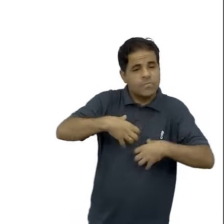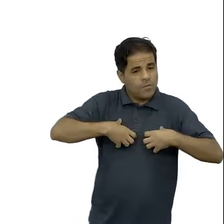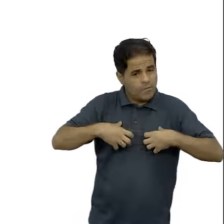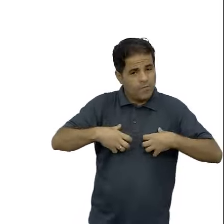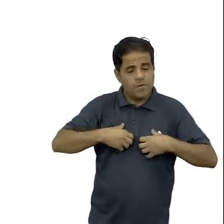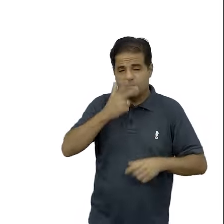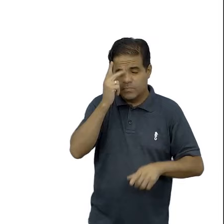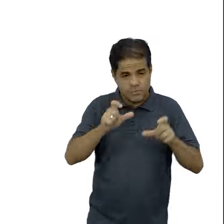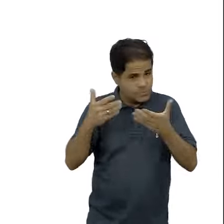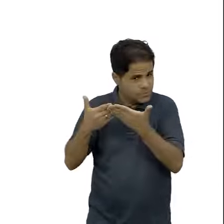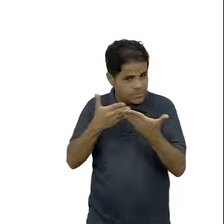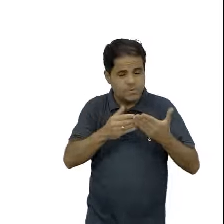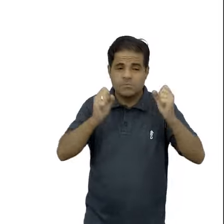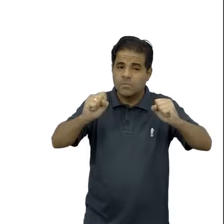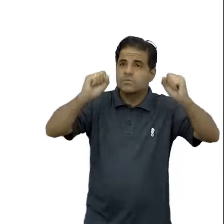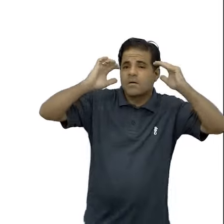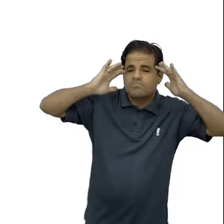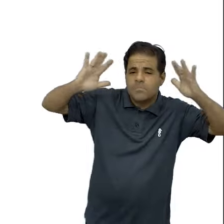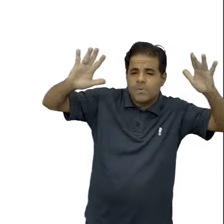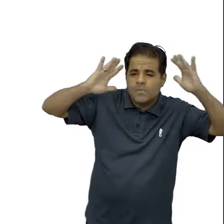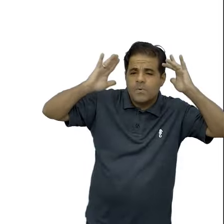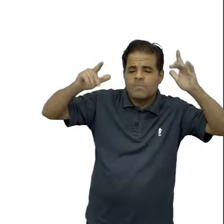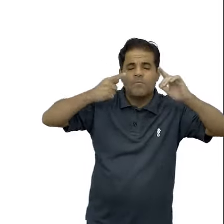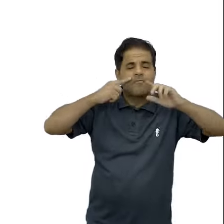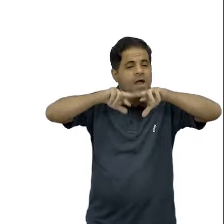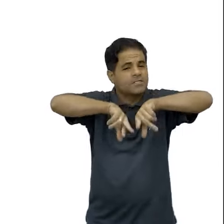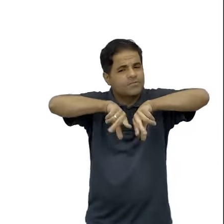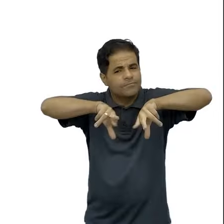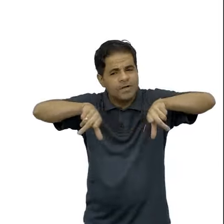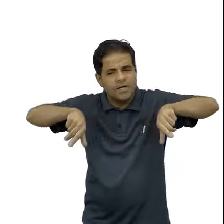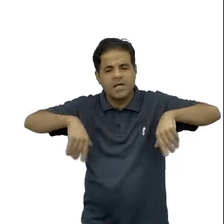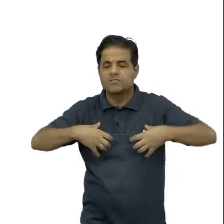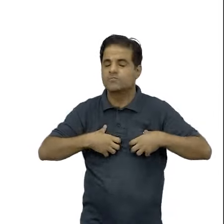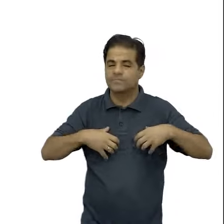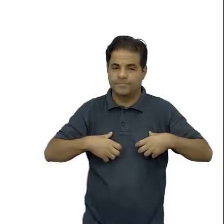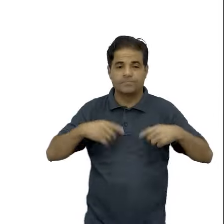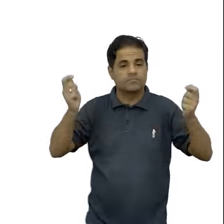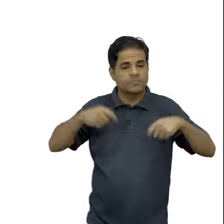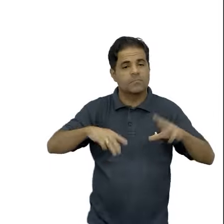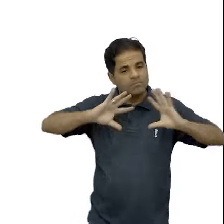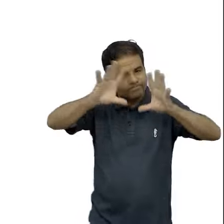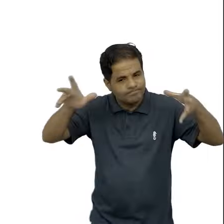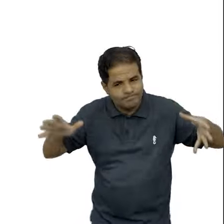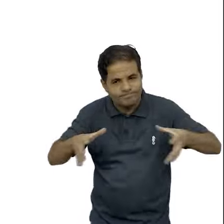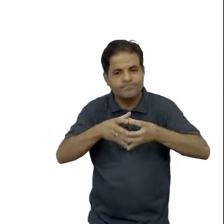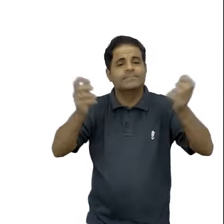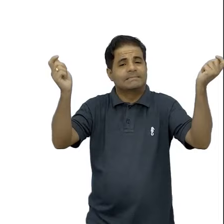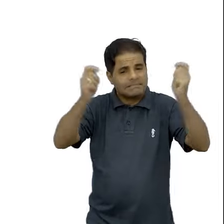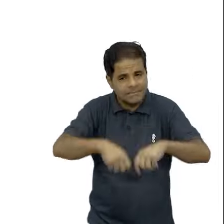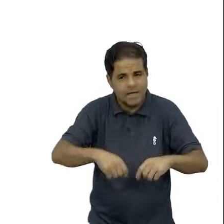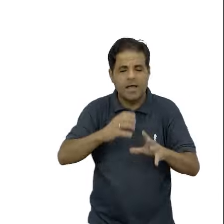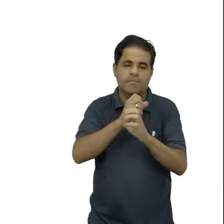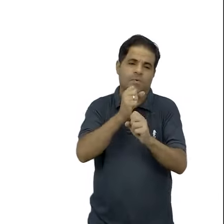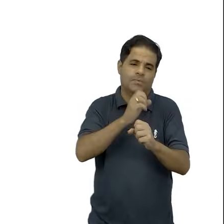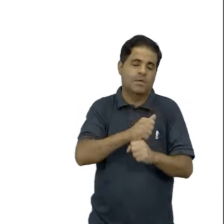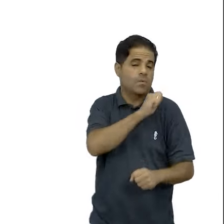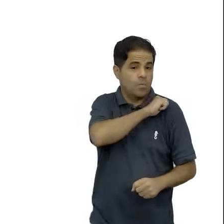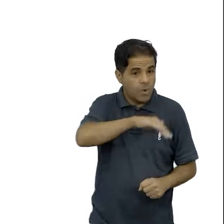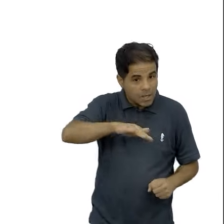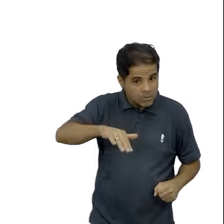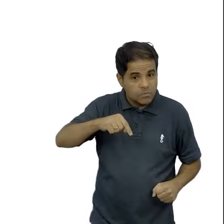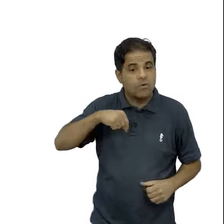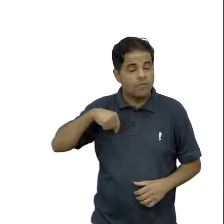que os estudantes reflitam sobre as diferentes formas que se pode agrupar para contar. Ou seja, o aluno